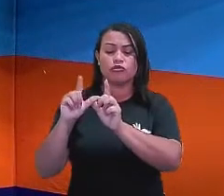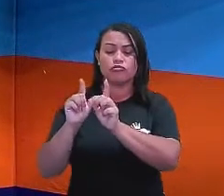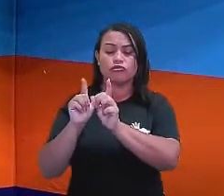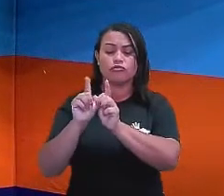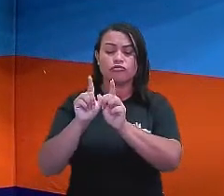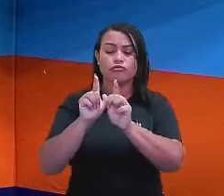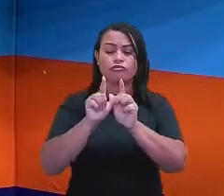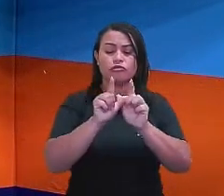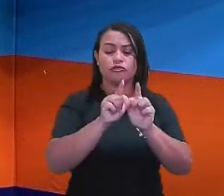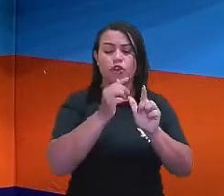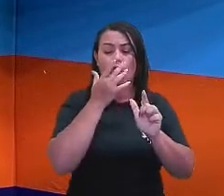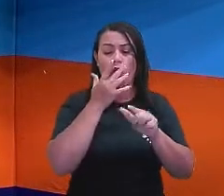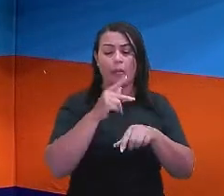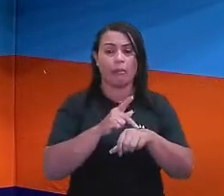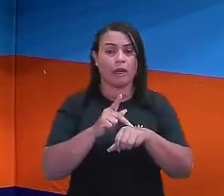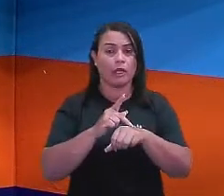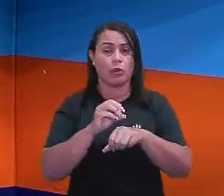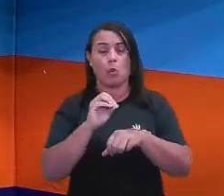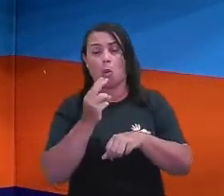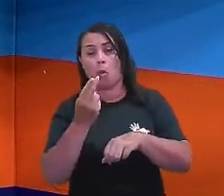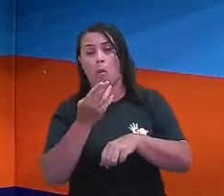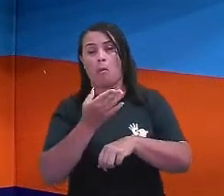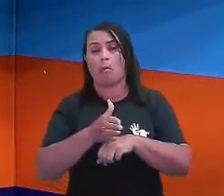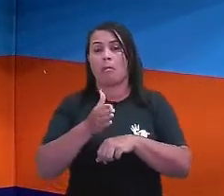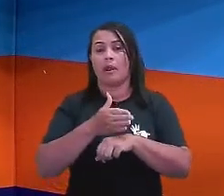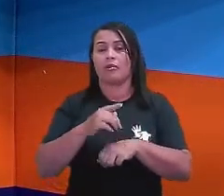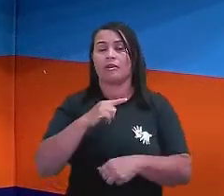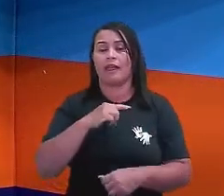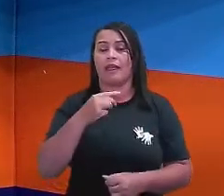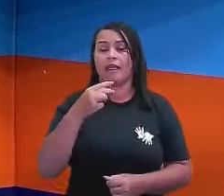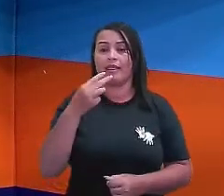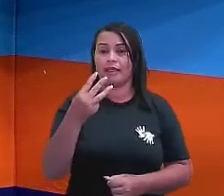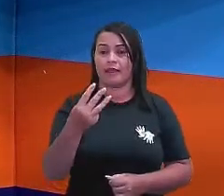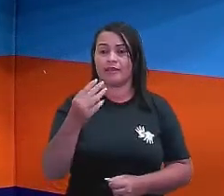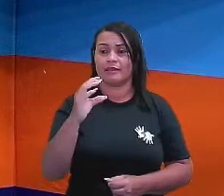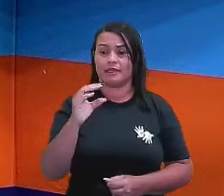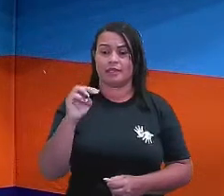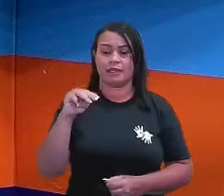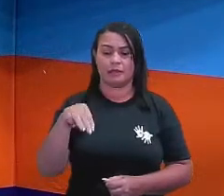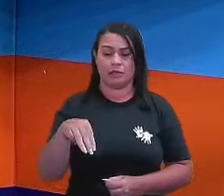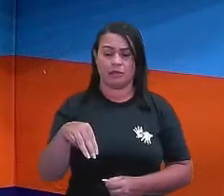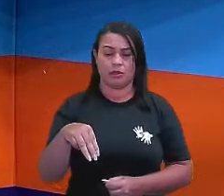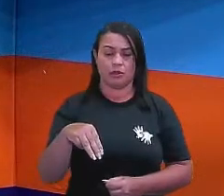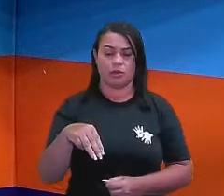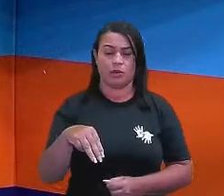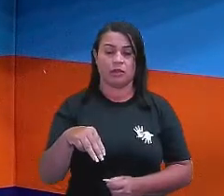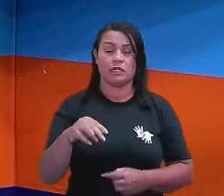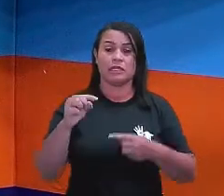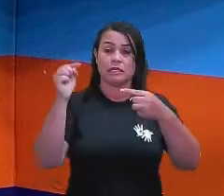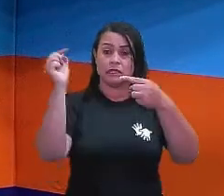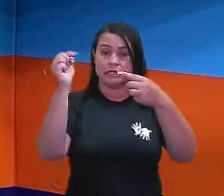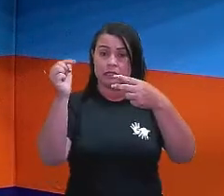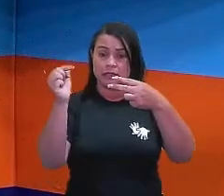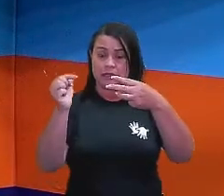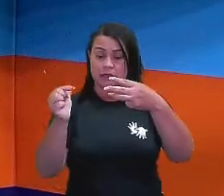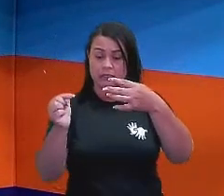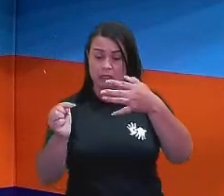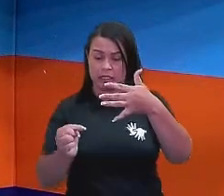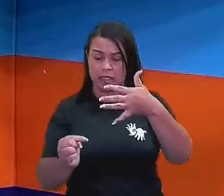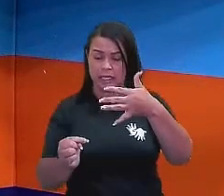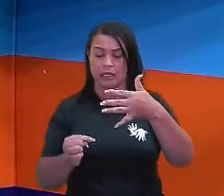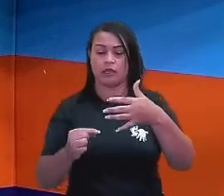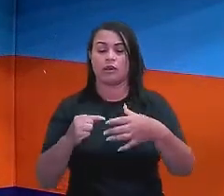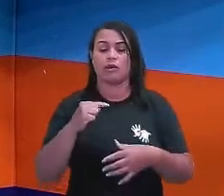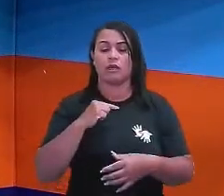ou brancos, medem 3 centímetros. Já é uma referência. Se cada quadradinho desse aqui, o